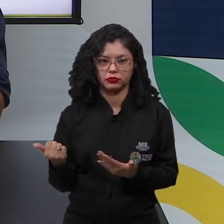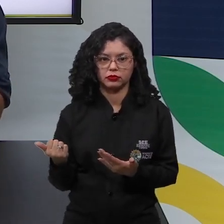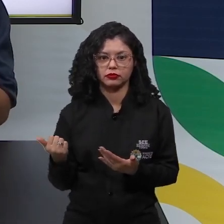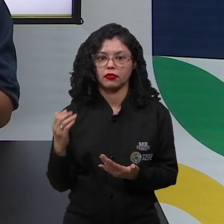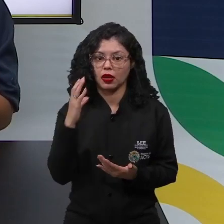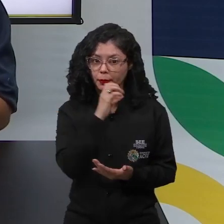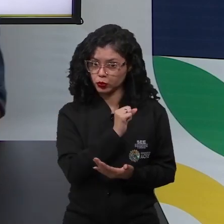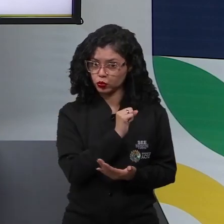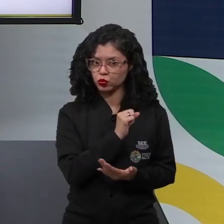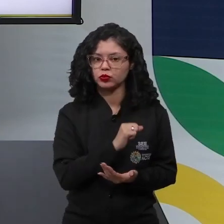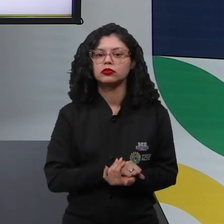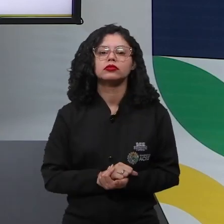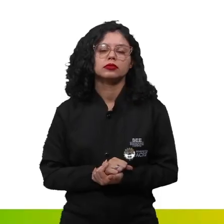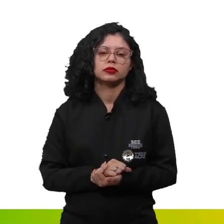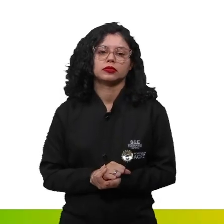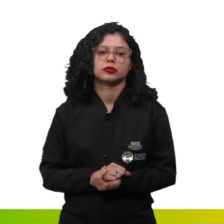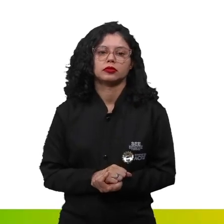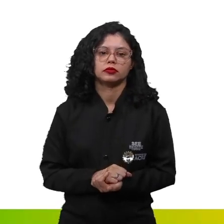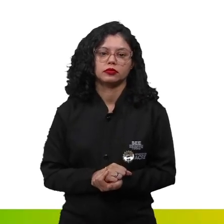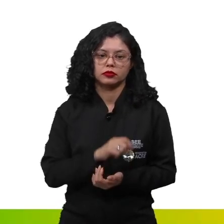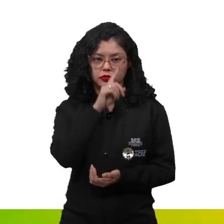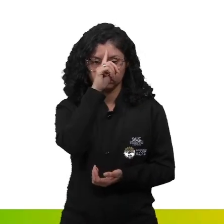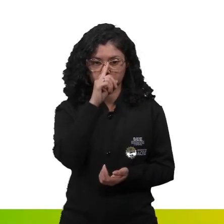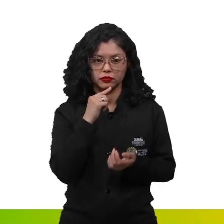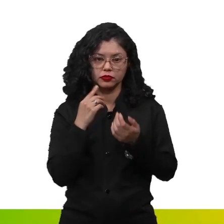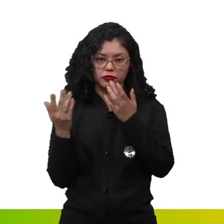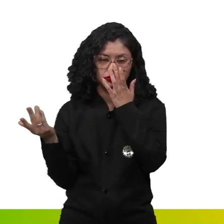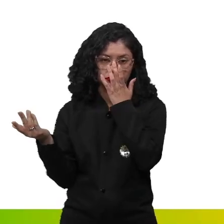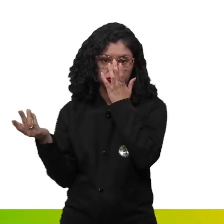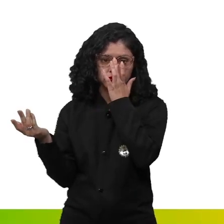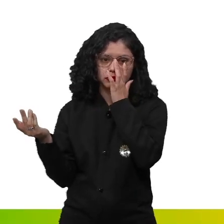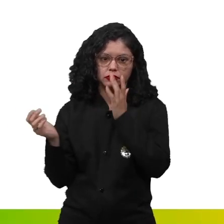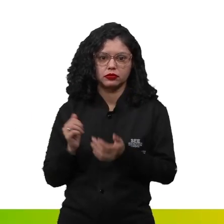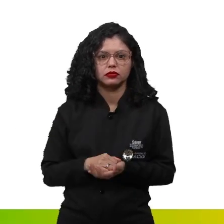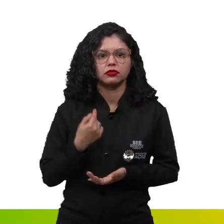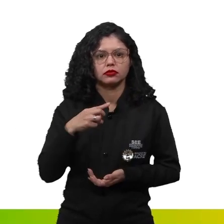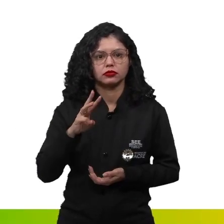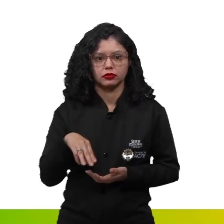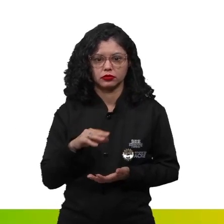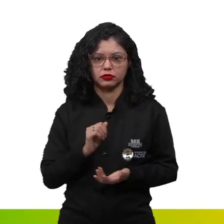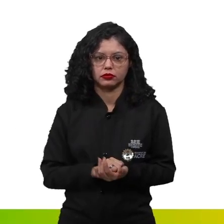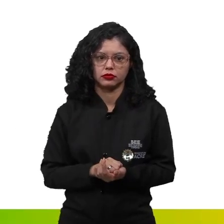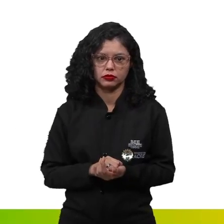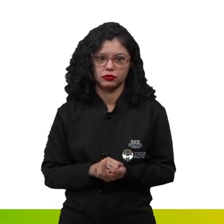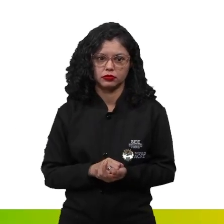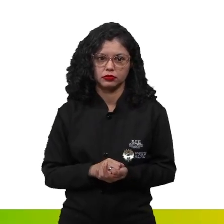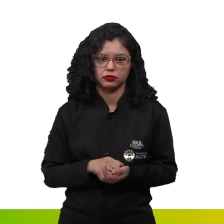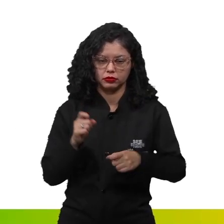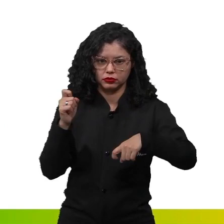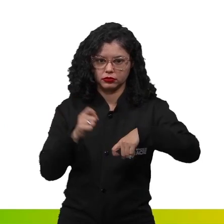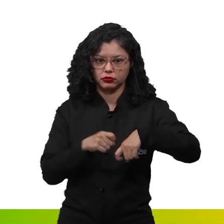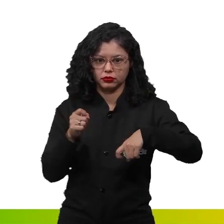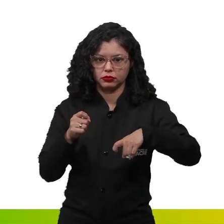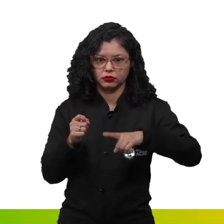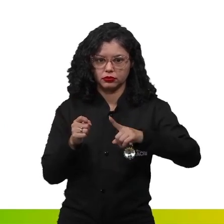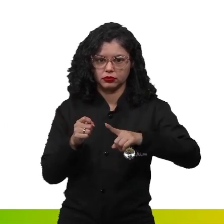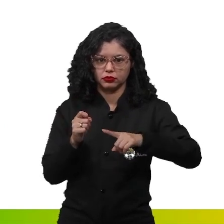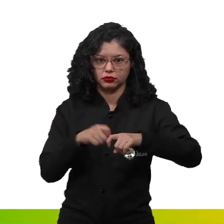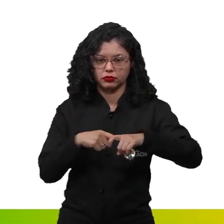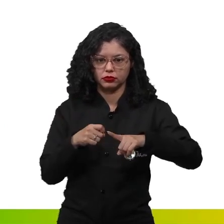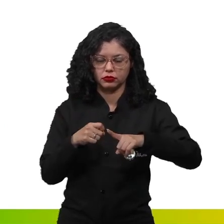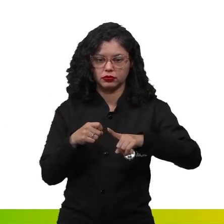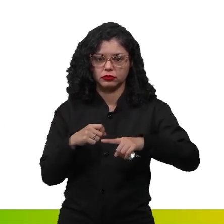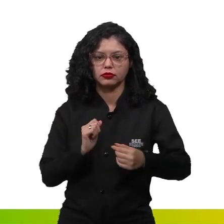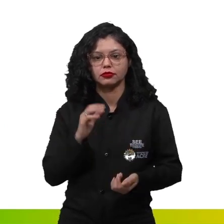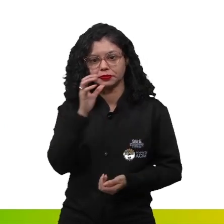reflexo medular, tá ok? Olha aí na imagem como é que funciona. Quem já fez aquele teste do martelinho no joelho? Quem já bateu ali o martelinho